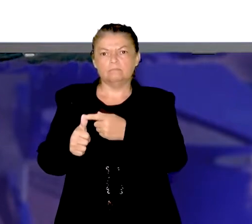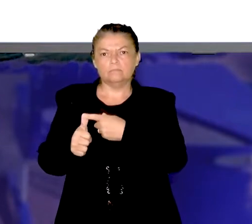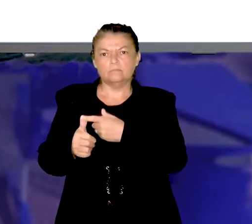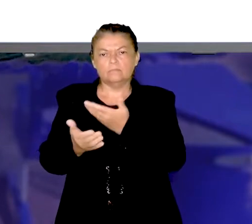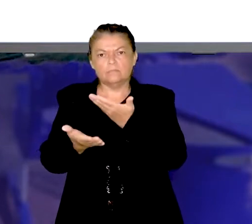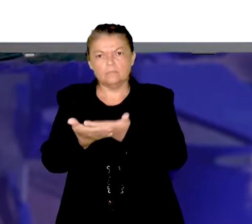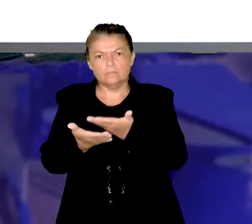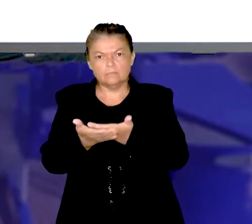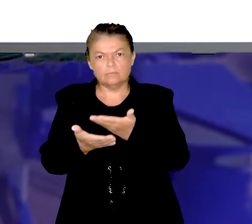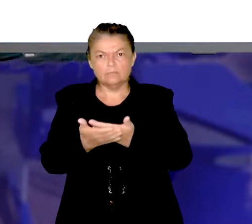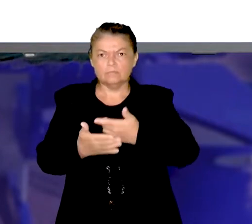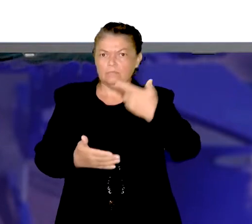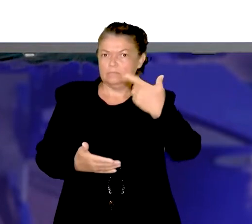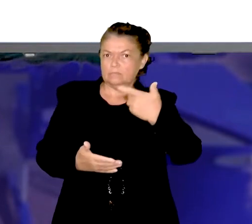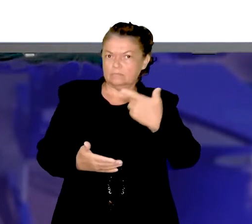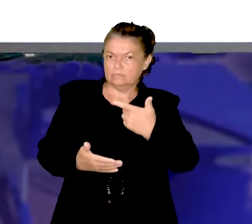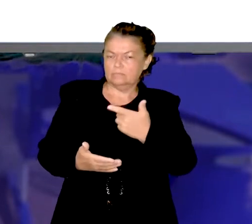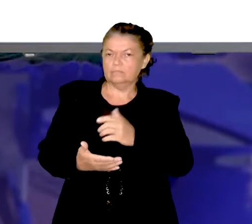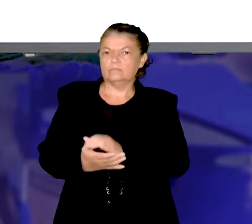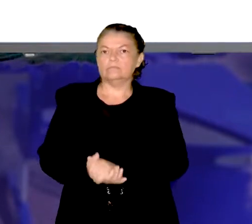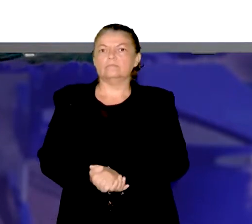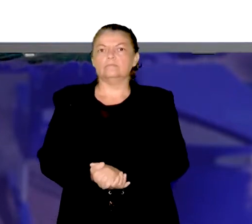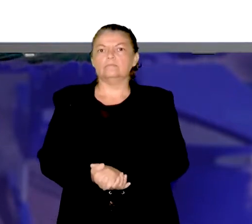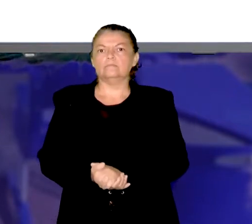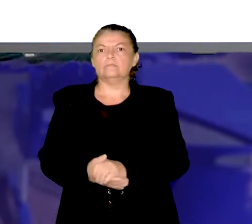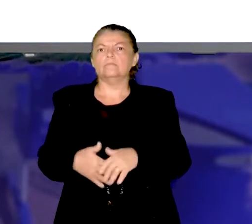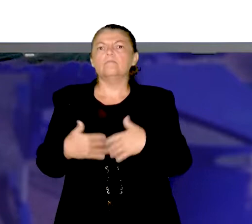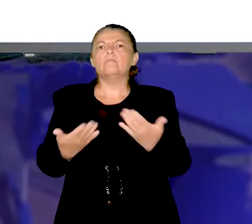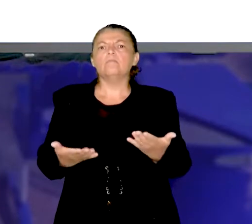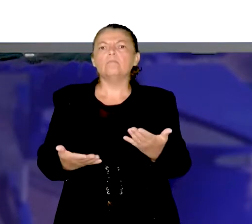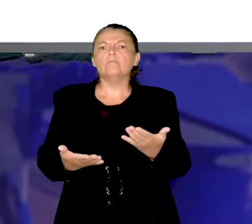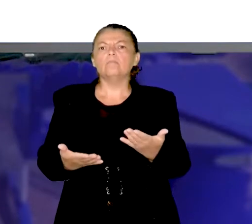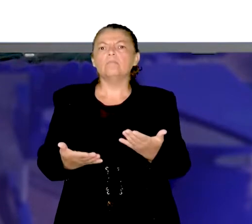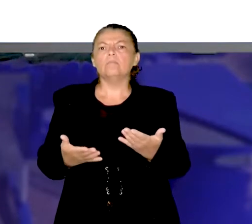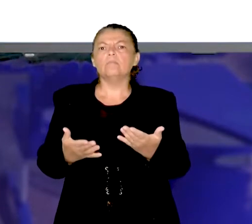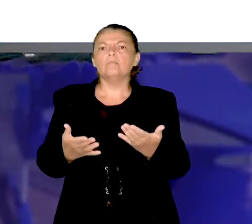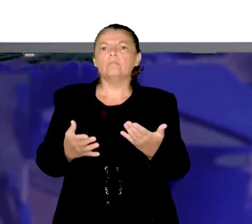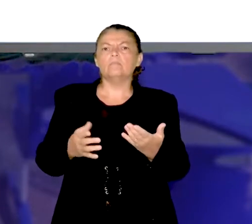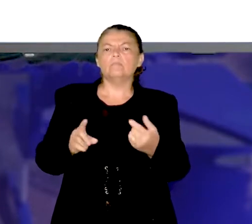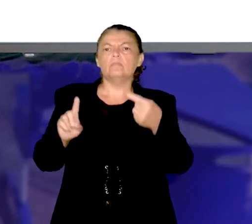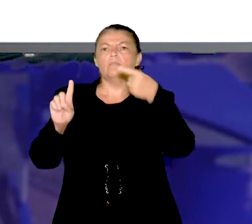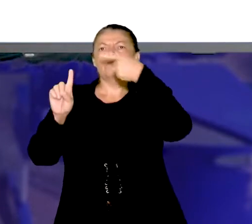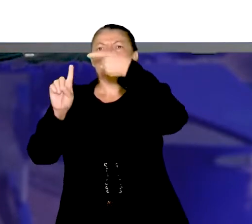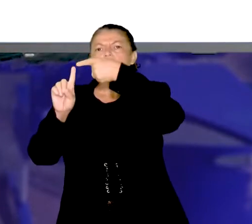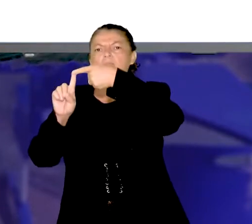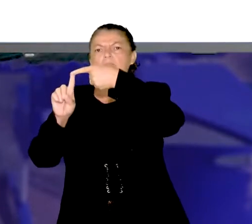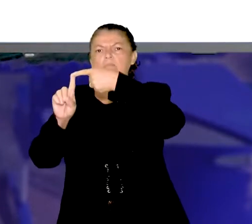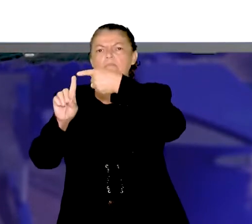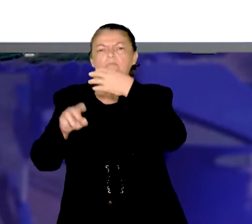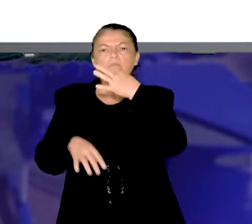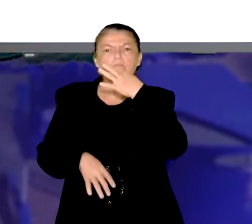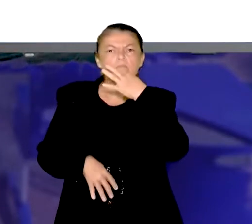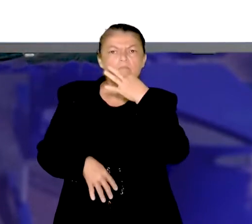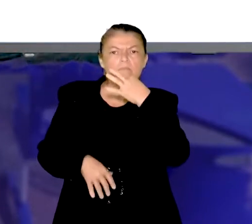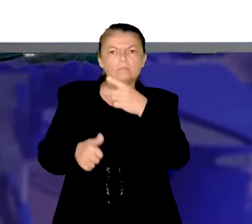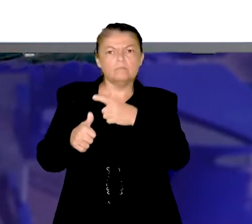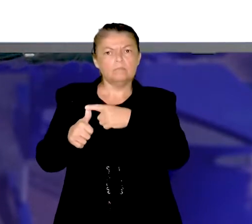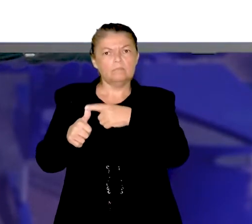segunda edição. Então, qual é o objetivo do conhecimento dessa nossa primeira aula?